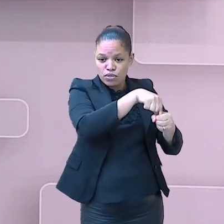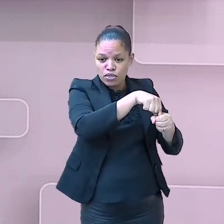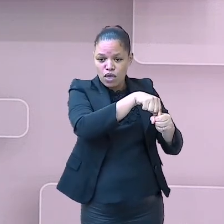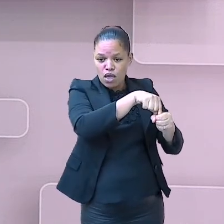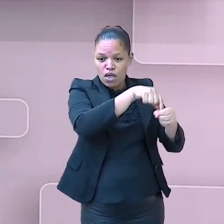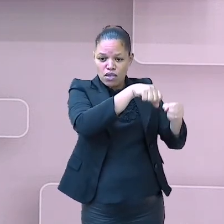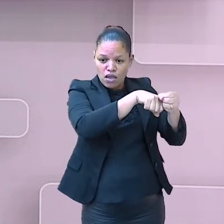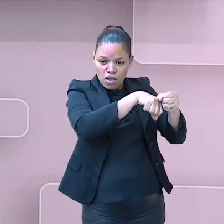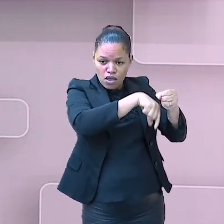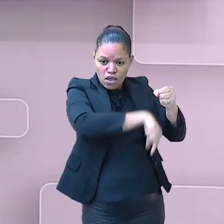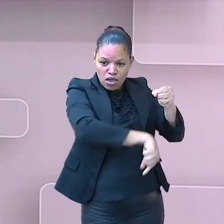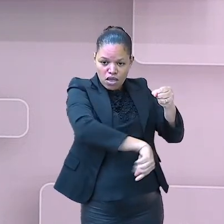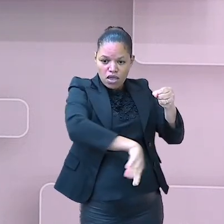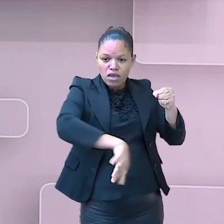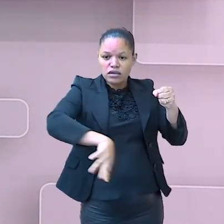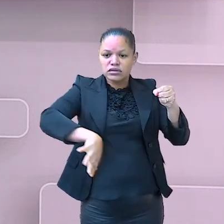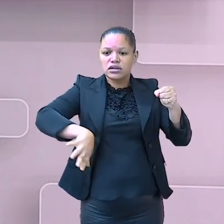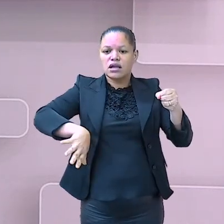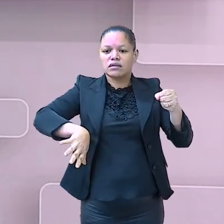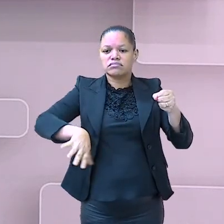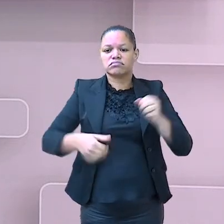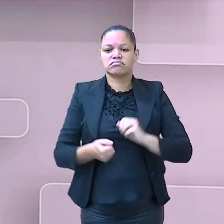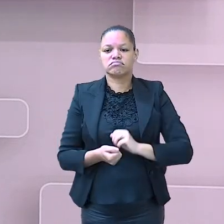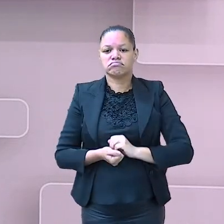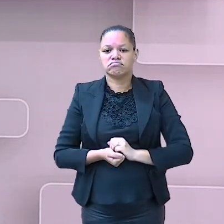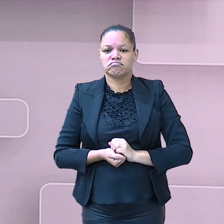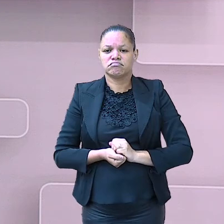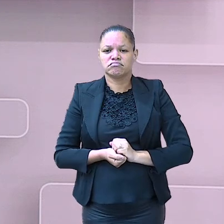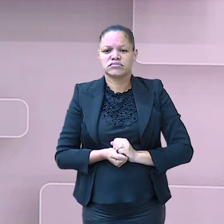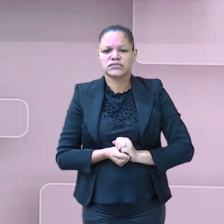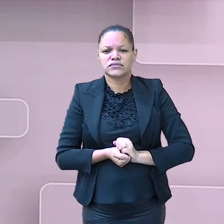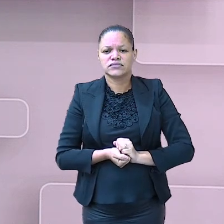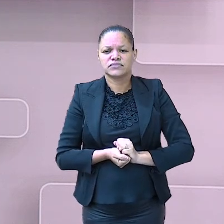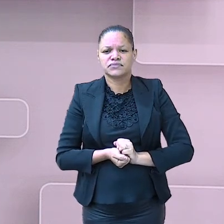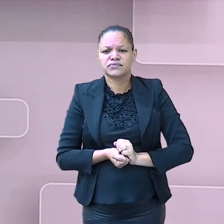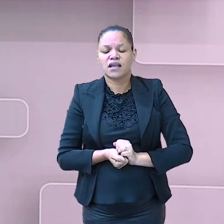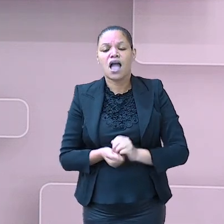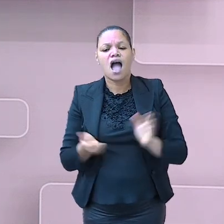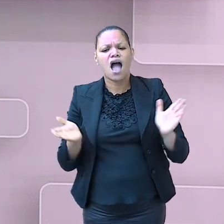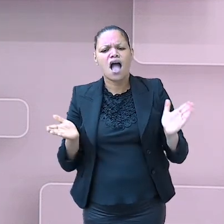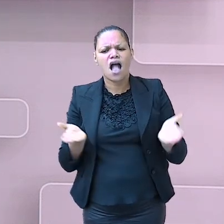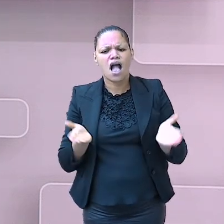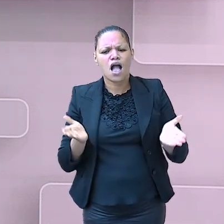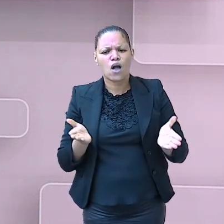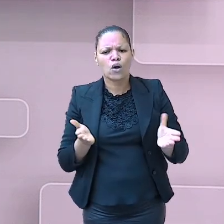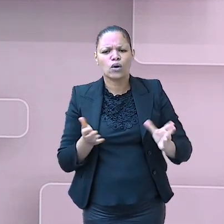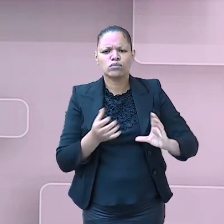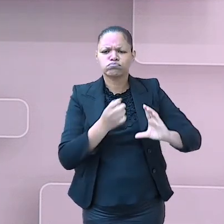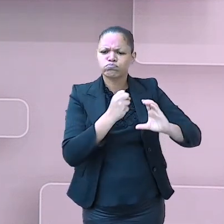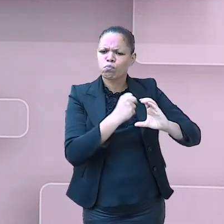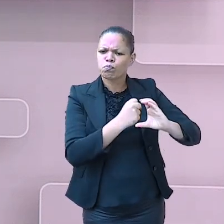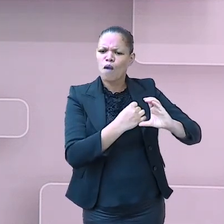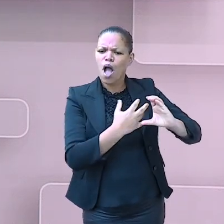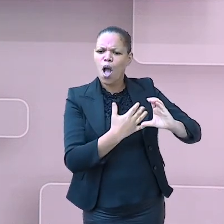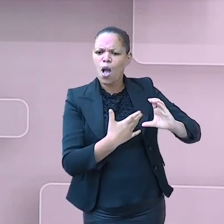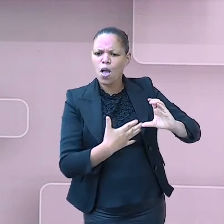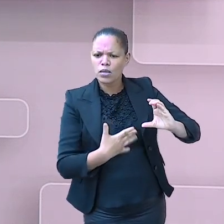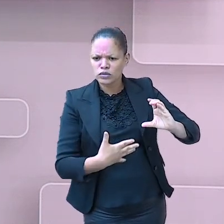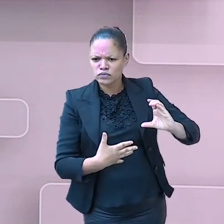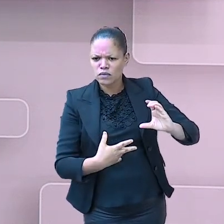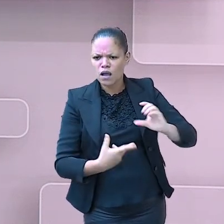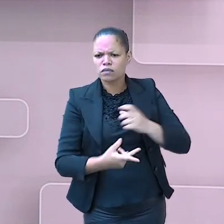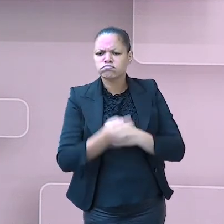Então, lá os mamíferos, aqui na nossa atividade, para que nós vamos